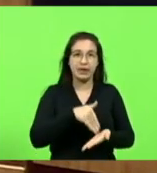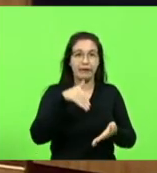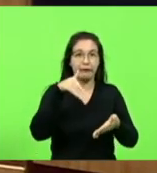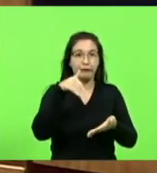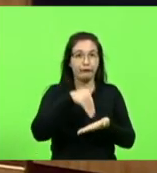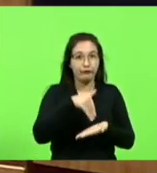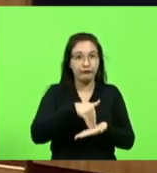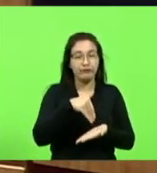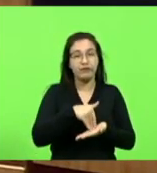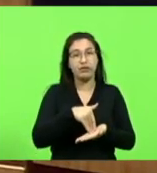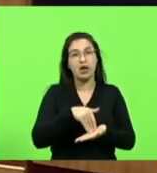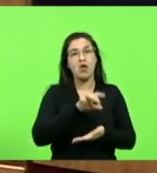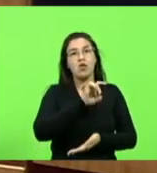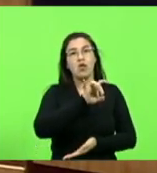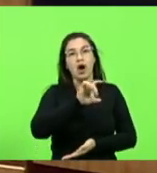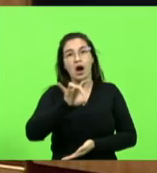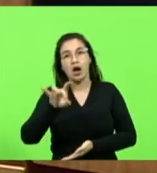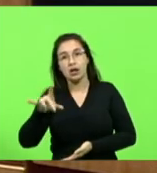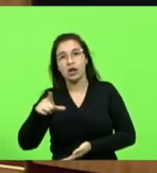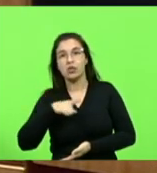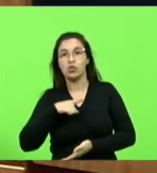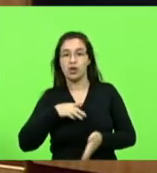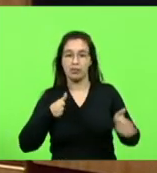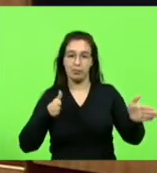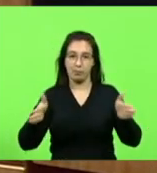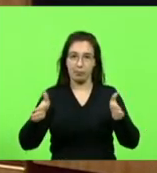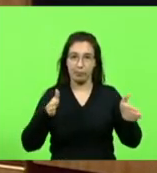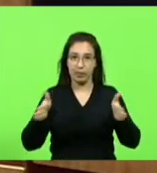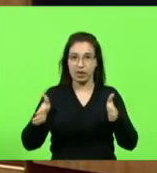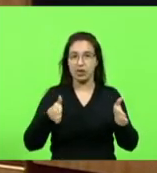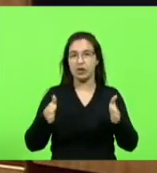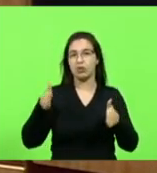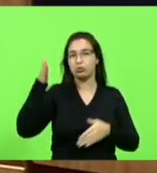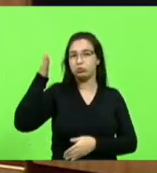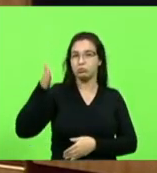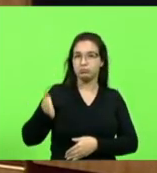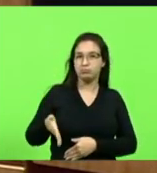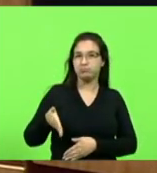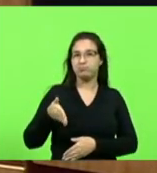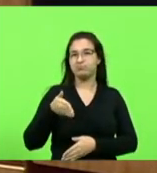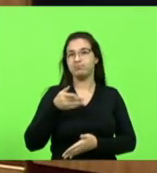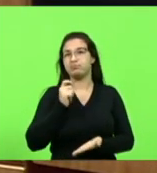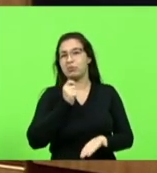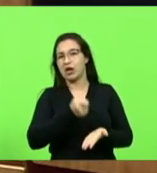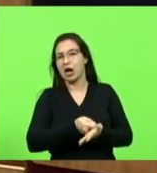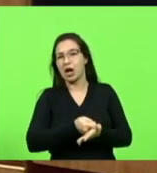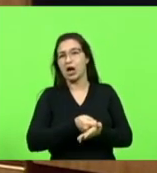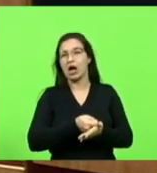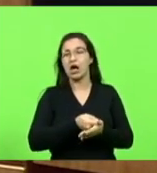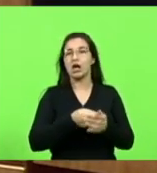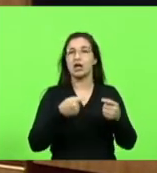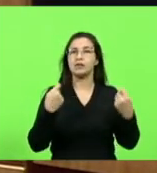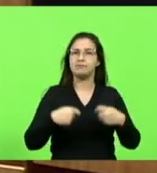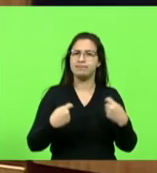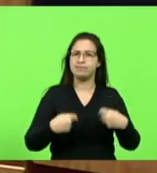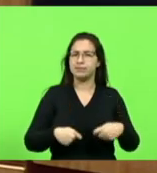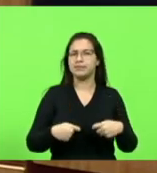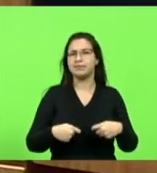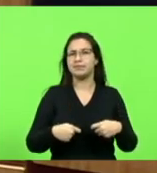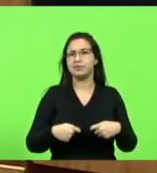como cada parlamentar tem os seus prazos aqui, as suas rotinas e as suas contas a prestar para quem nos colocou